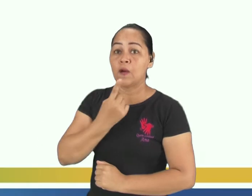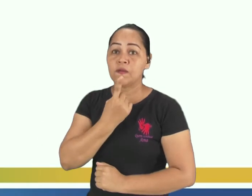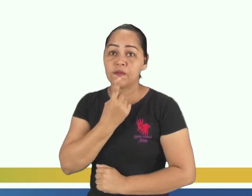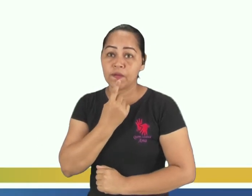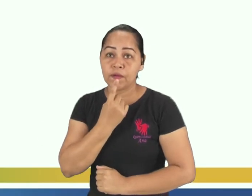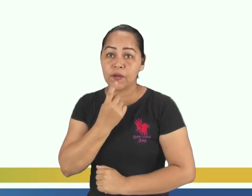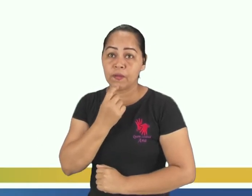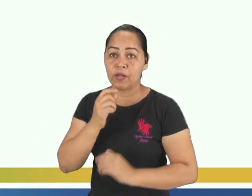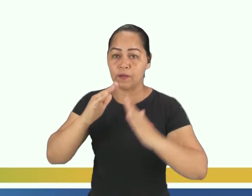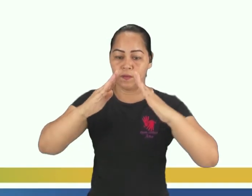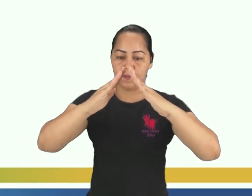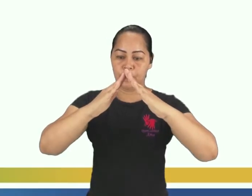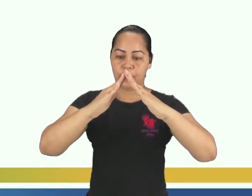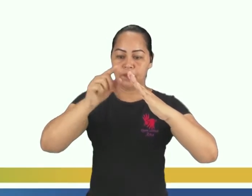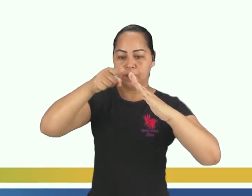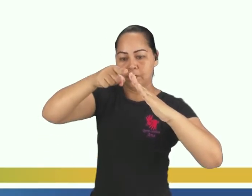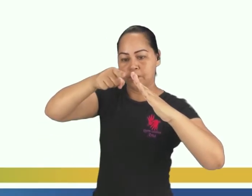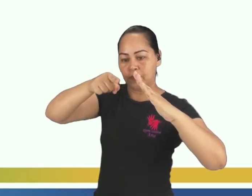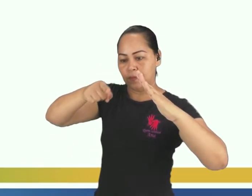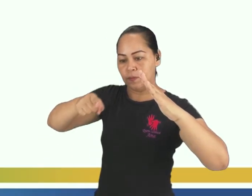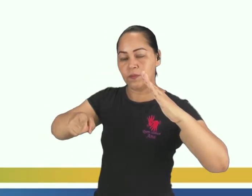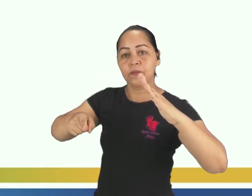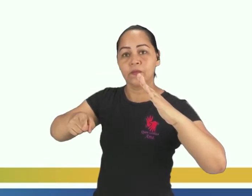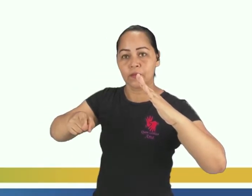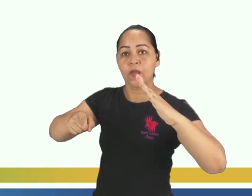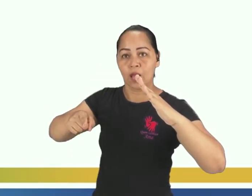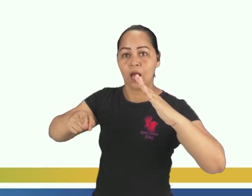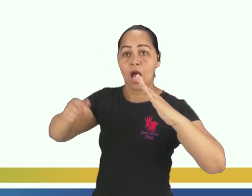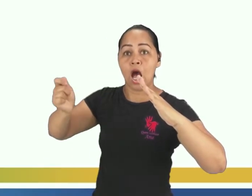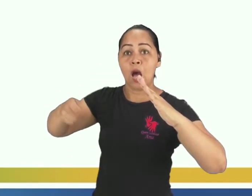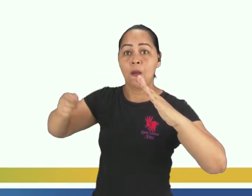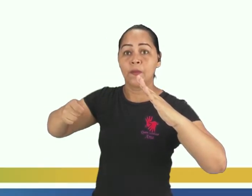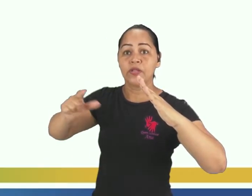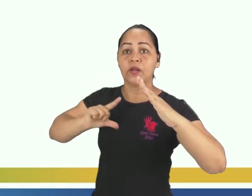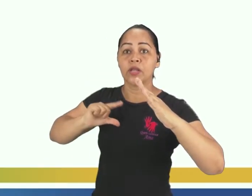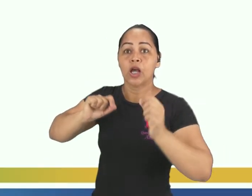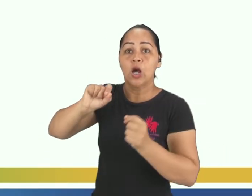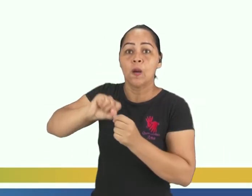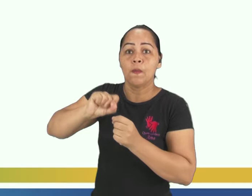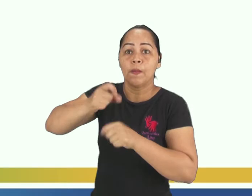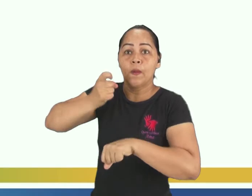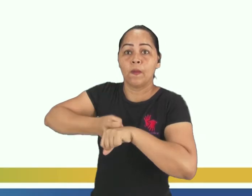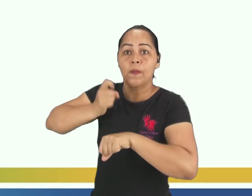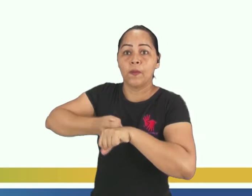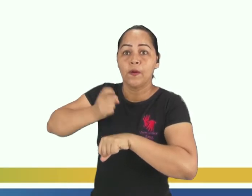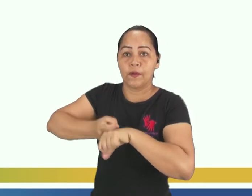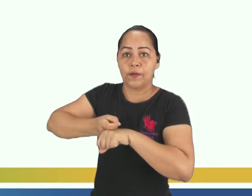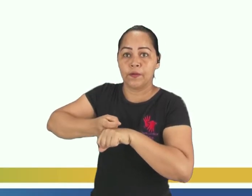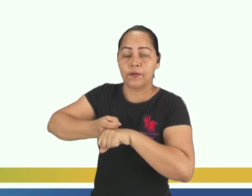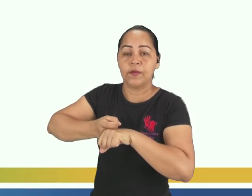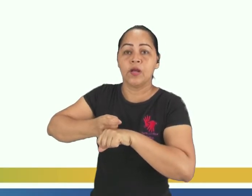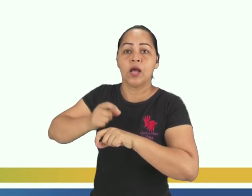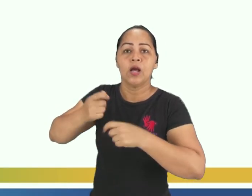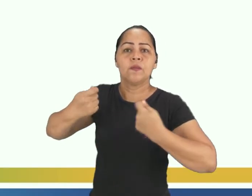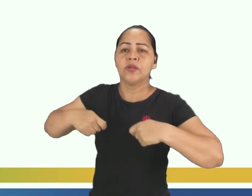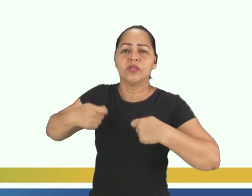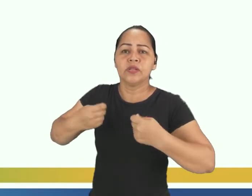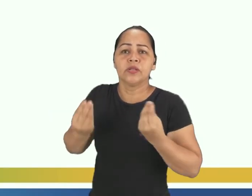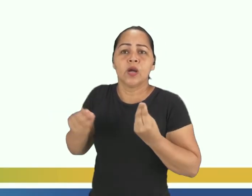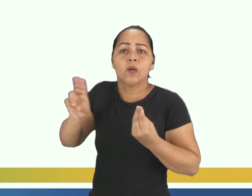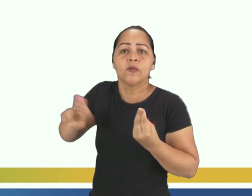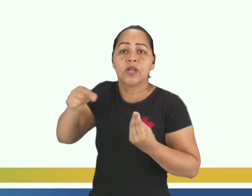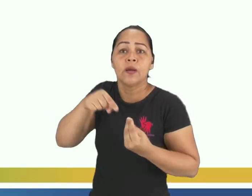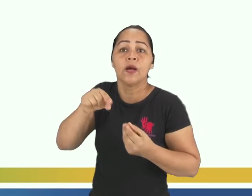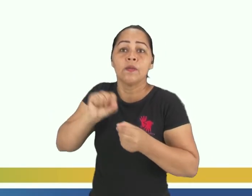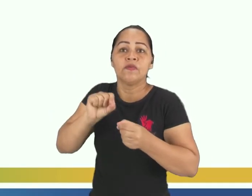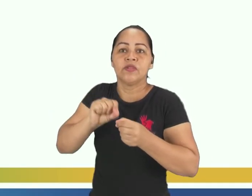a estrutura do chapeuzinho e deverá ser montada com papelão. Então, quantos centímetros quadrados de papelão serão